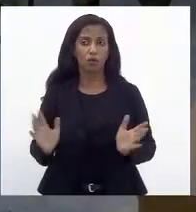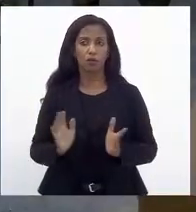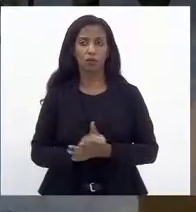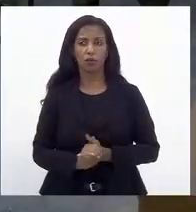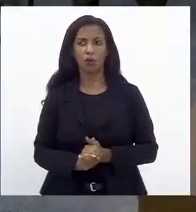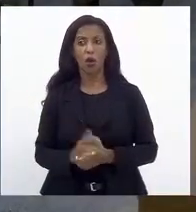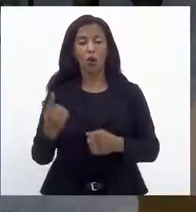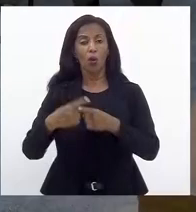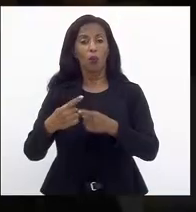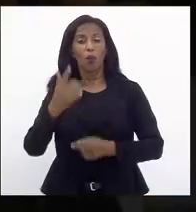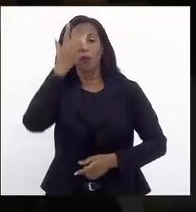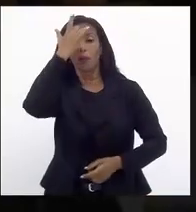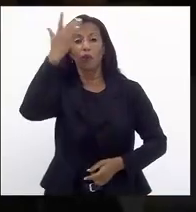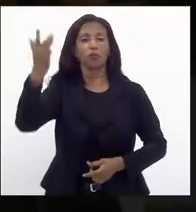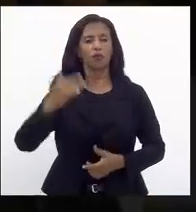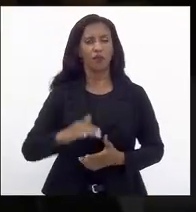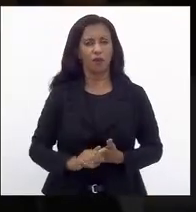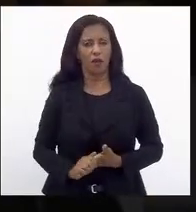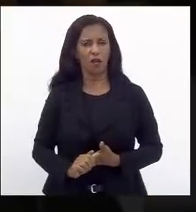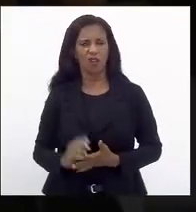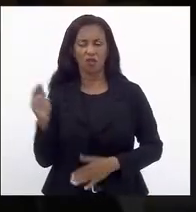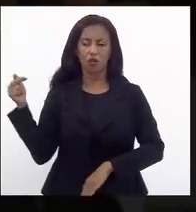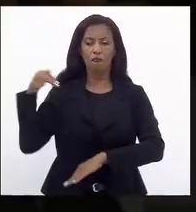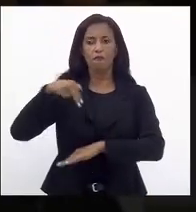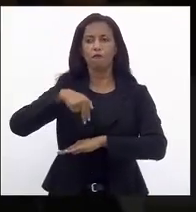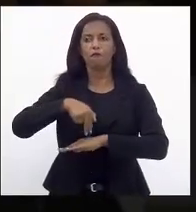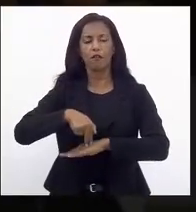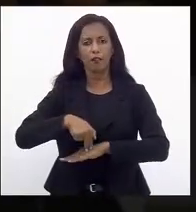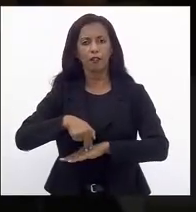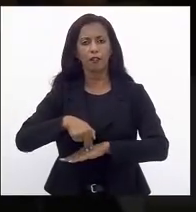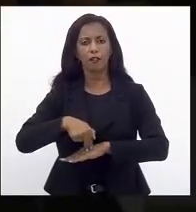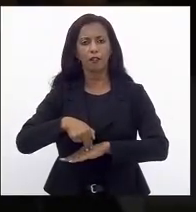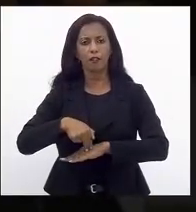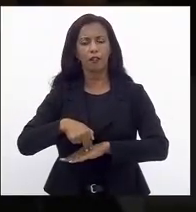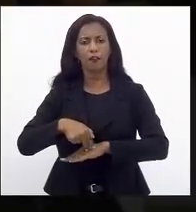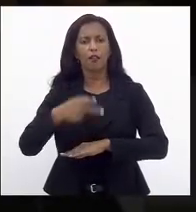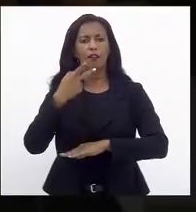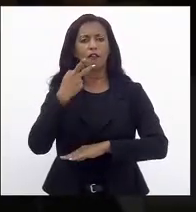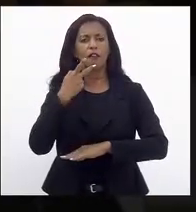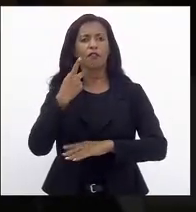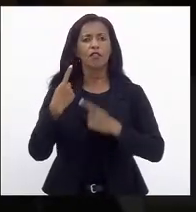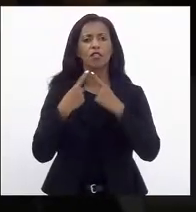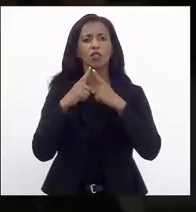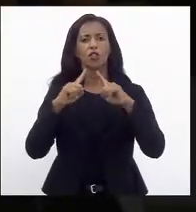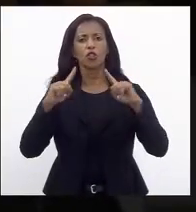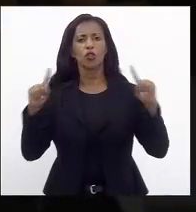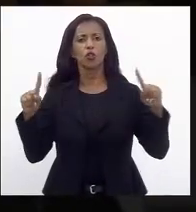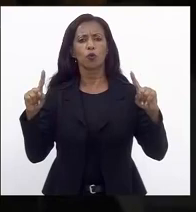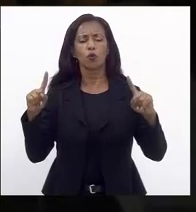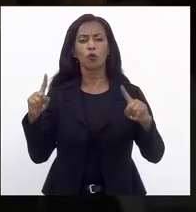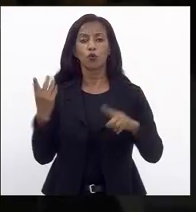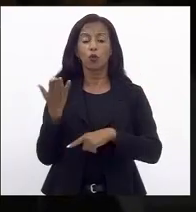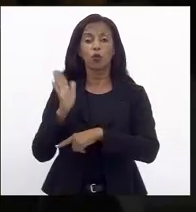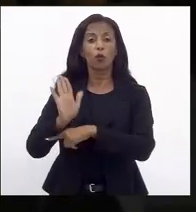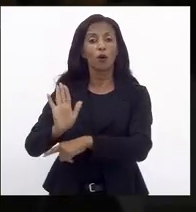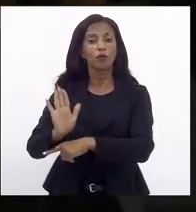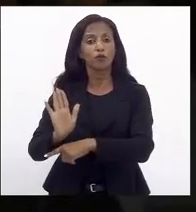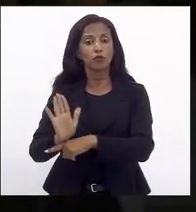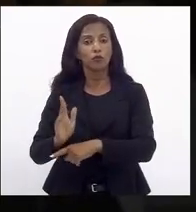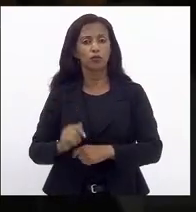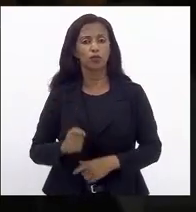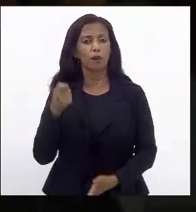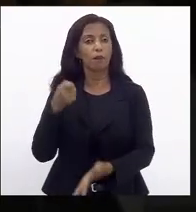é porque é muito fácil Se aqui na Tribuna e fazer o discurso que não contribuí